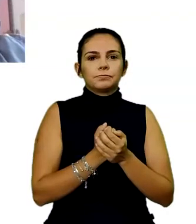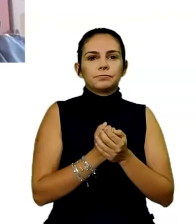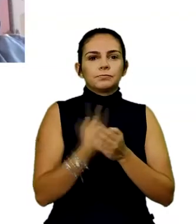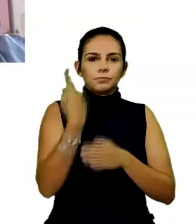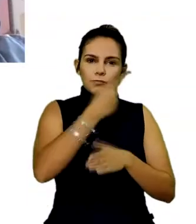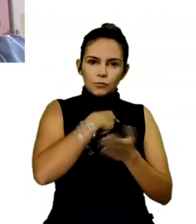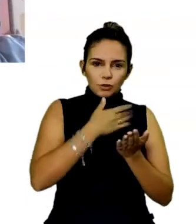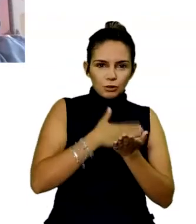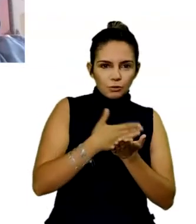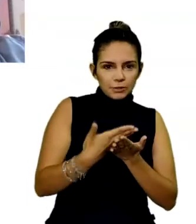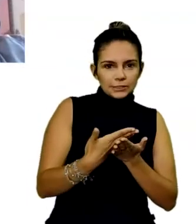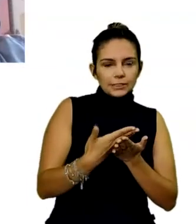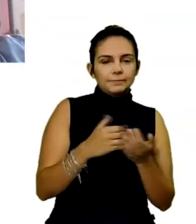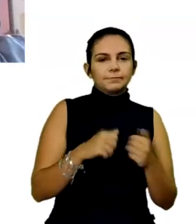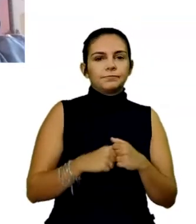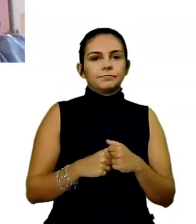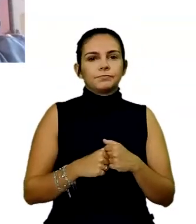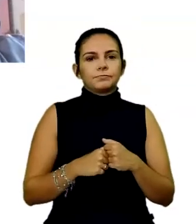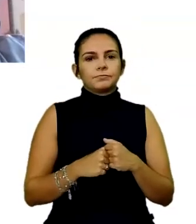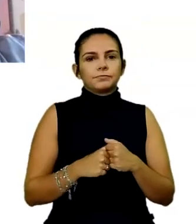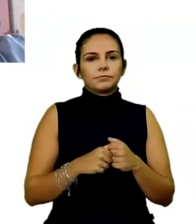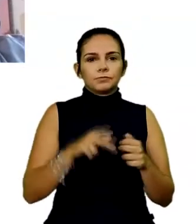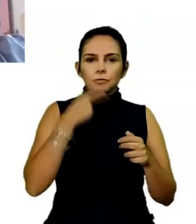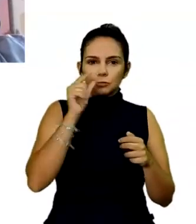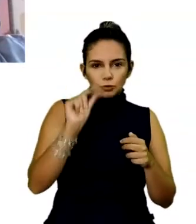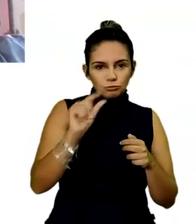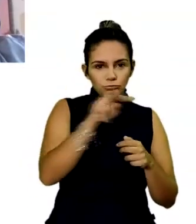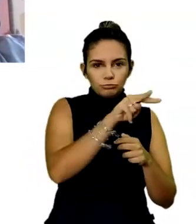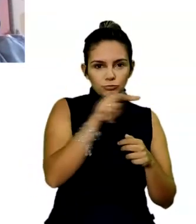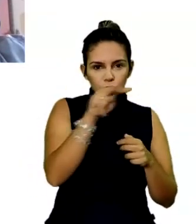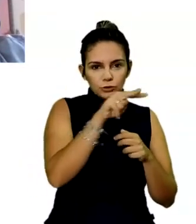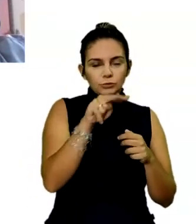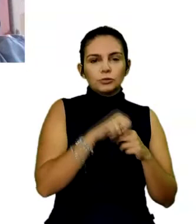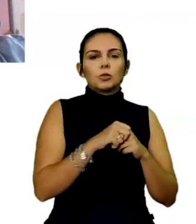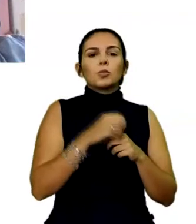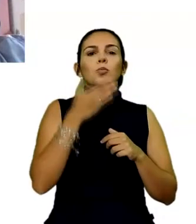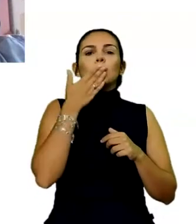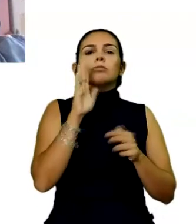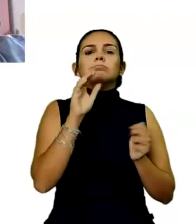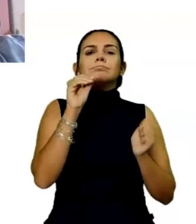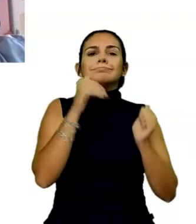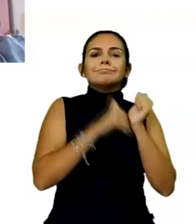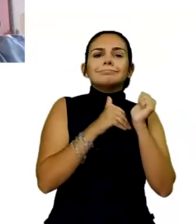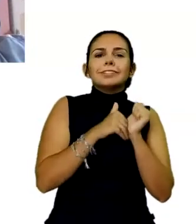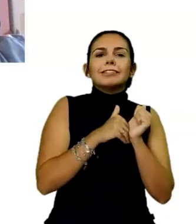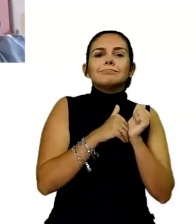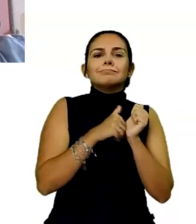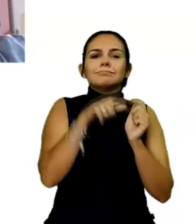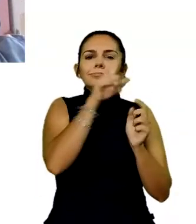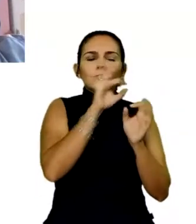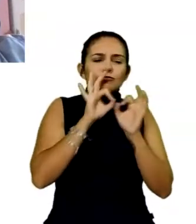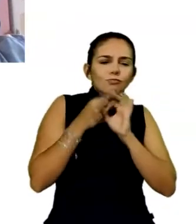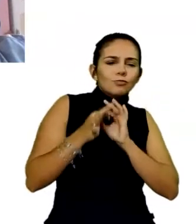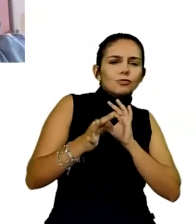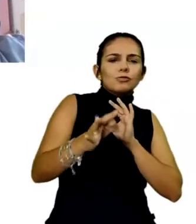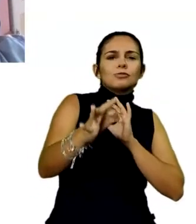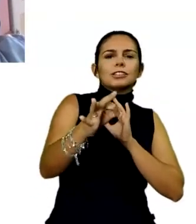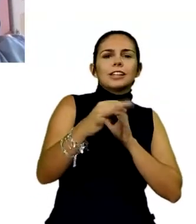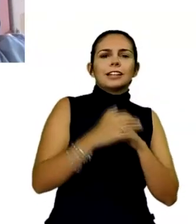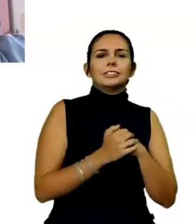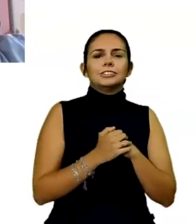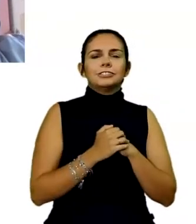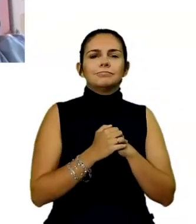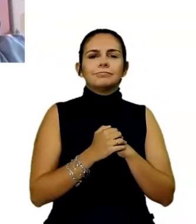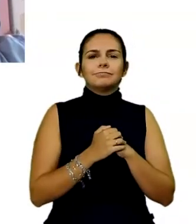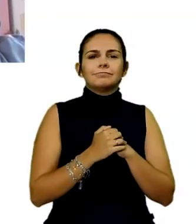gente começar, fala um pouquinho vocês dois sobre qual é o segredo dessa longevidade, né?